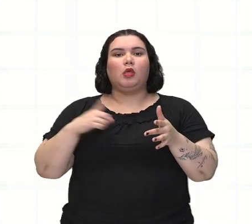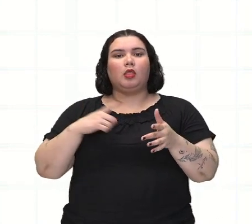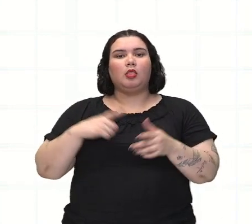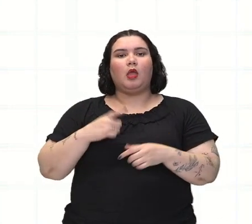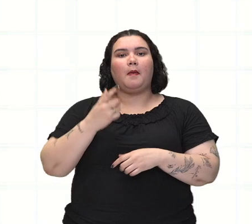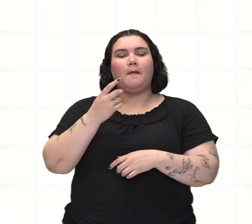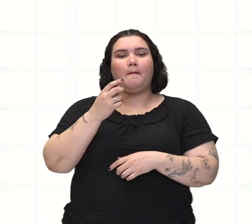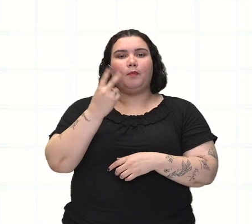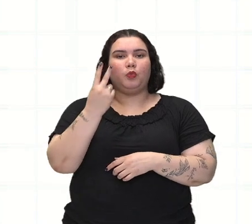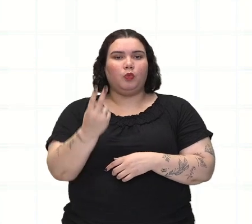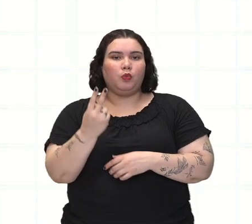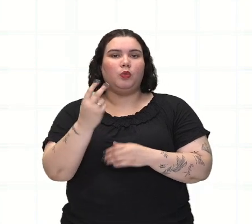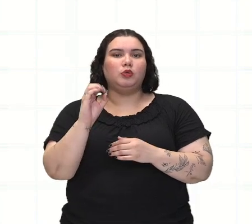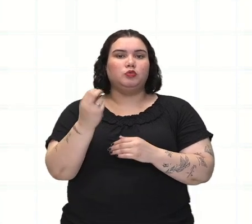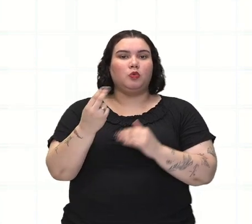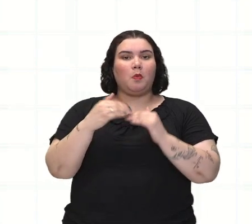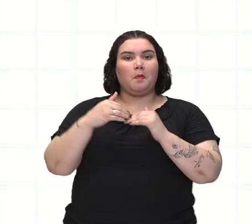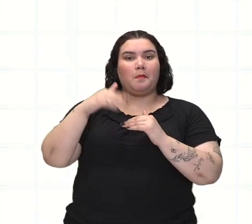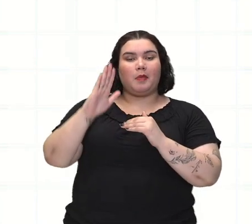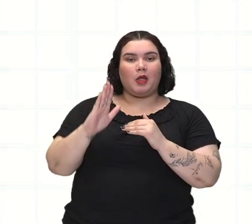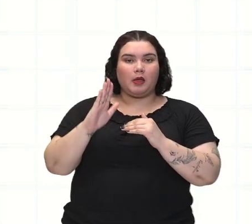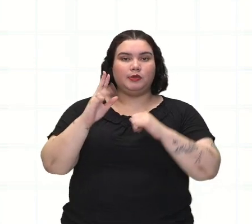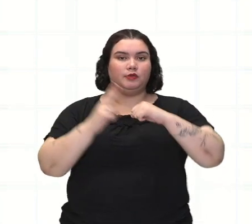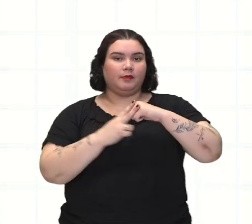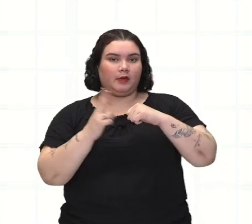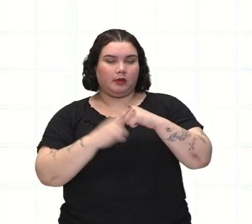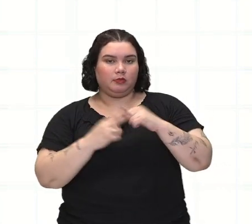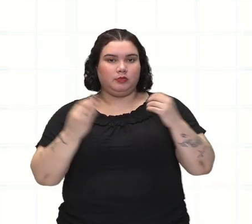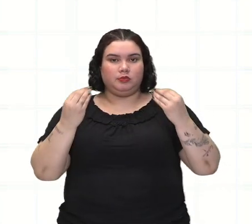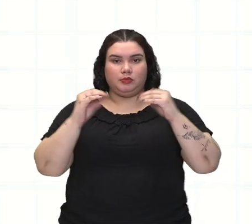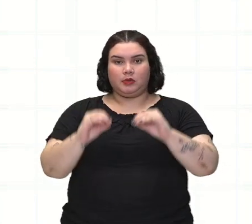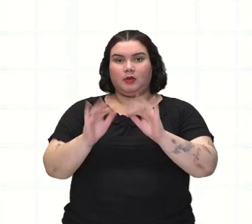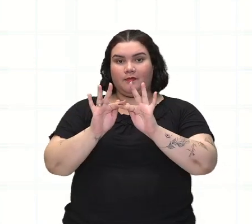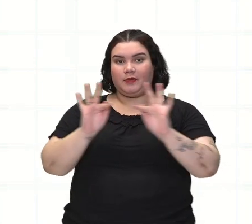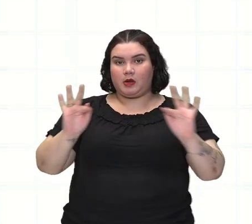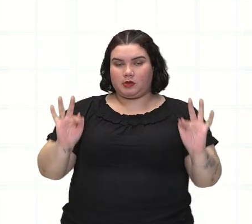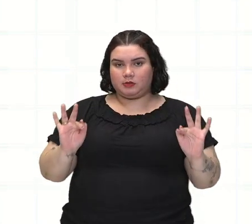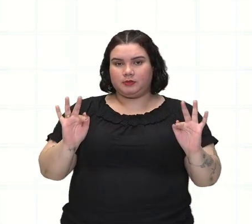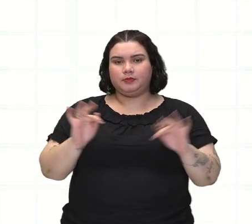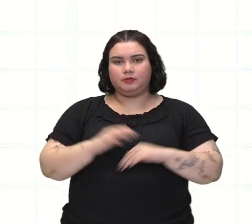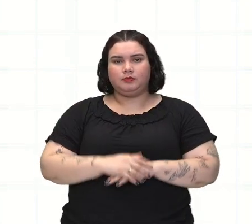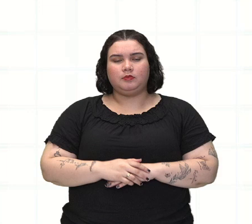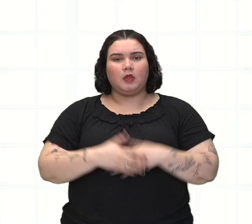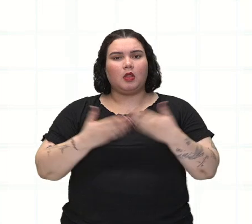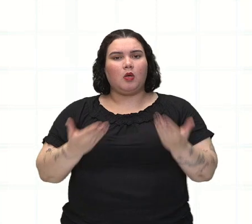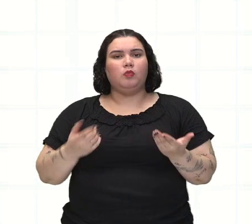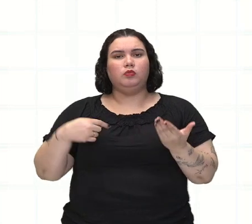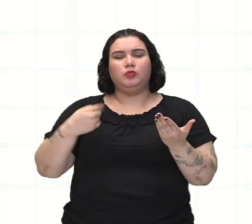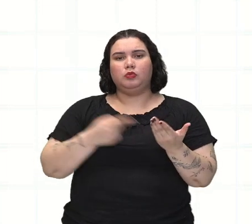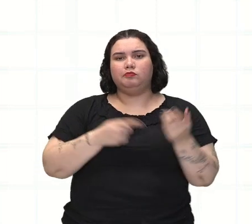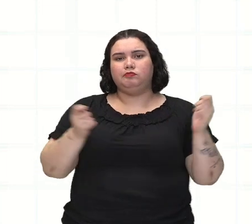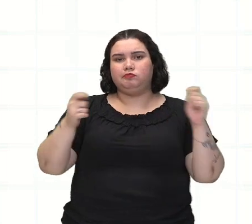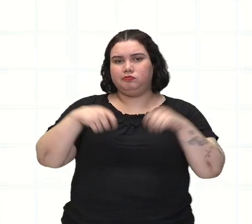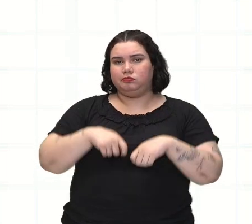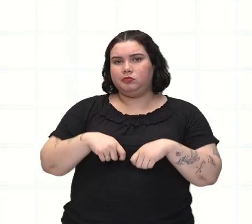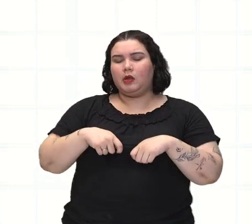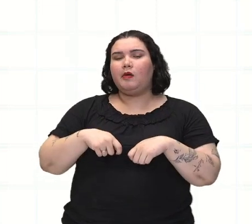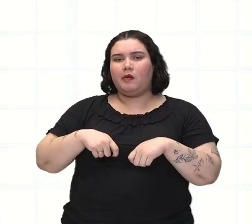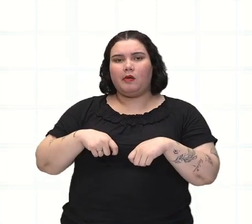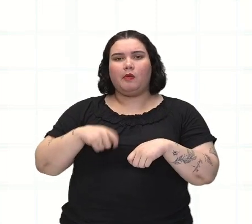composto, certo? Período composto. E para que a gente possa continuar a